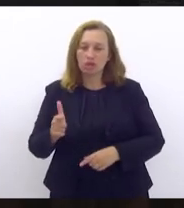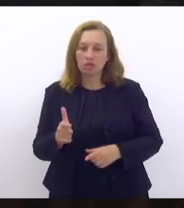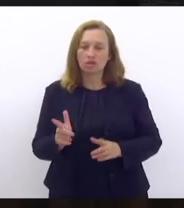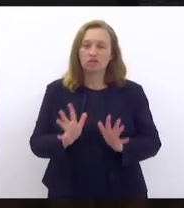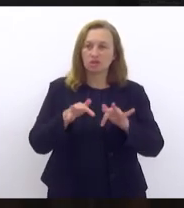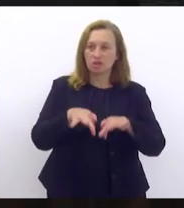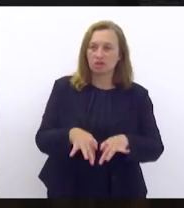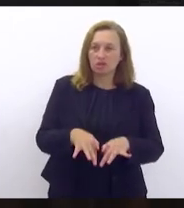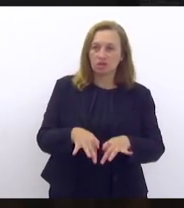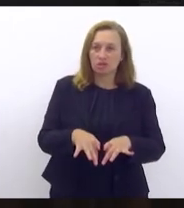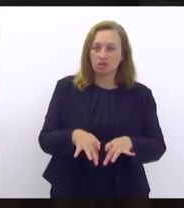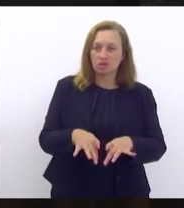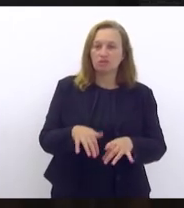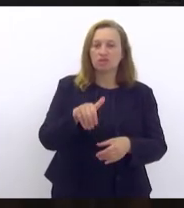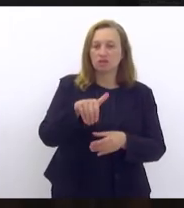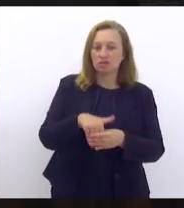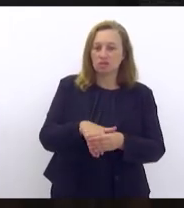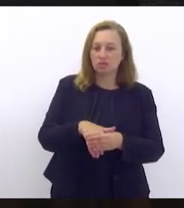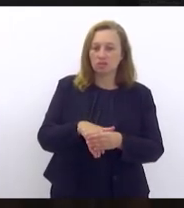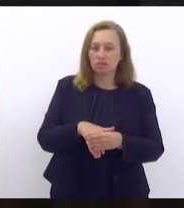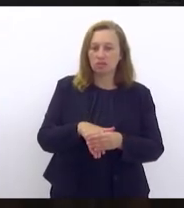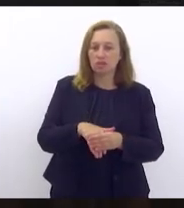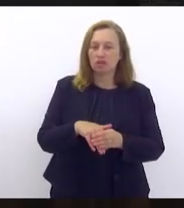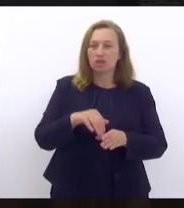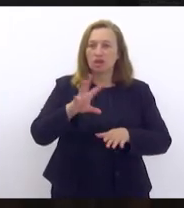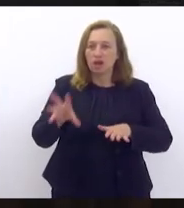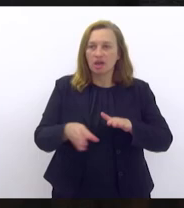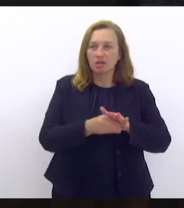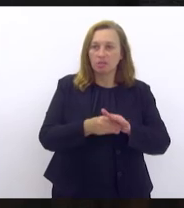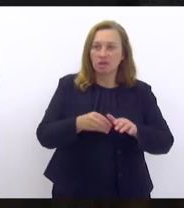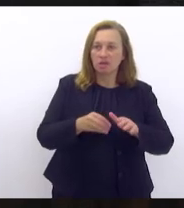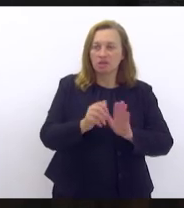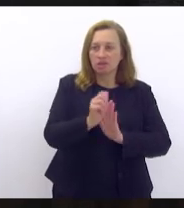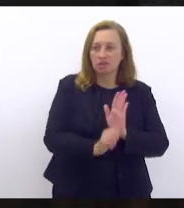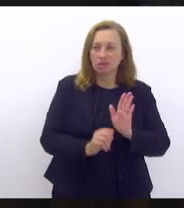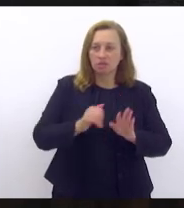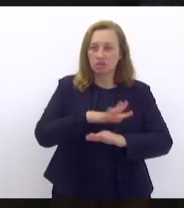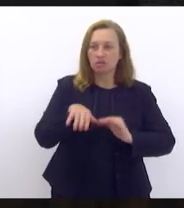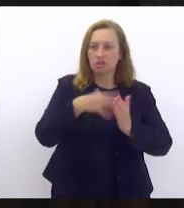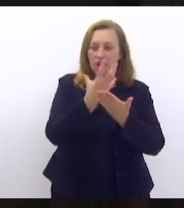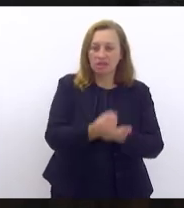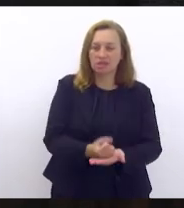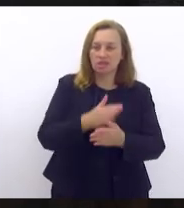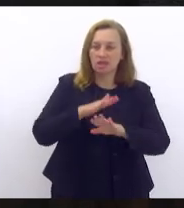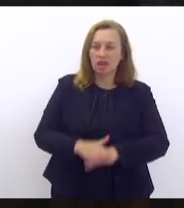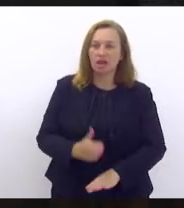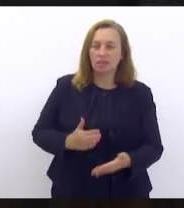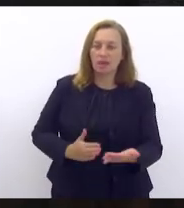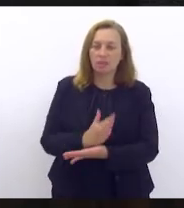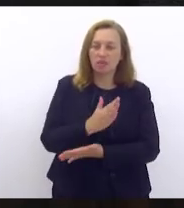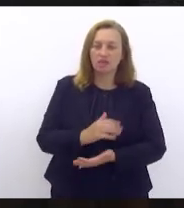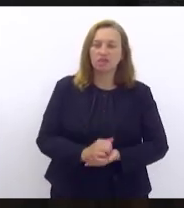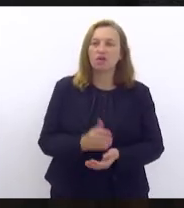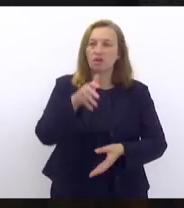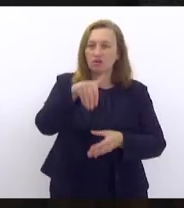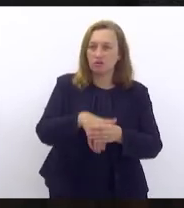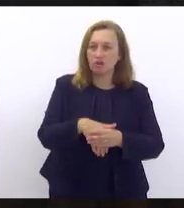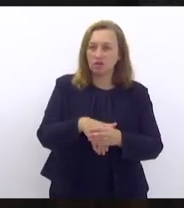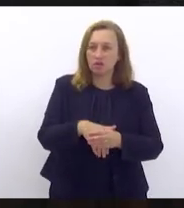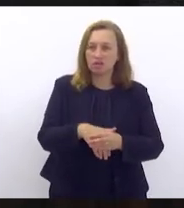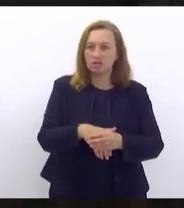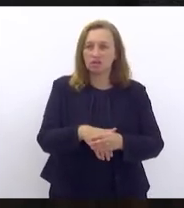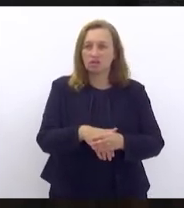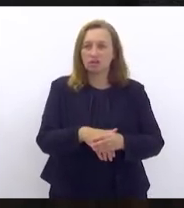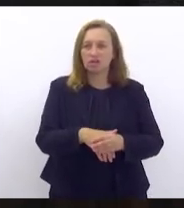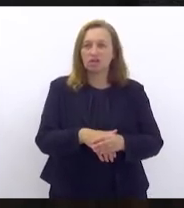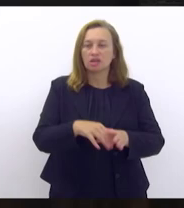discutir, encerrada a discussão, em votação a emenda de redação. Os senhores que aprovam permaneçam como estão. Aprovado. Em votação a redação do